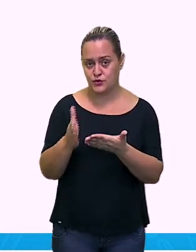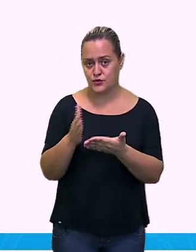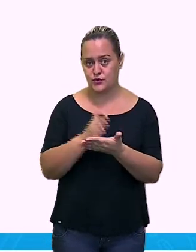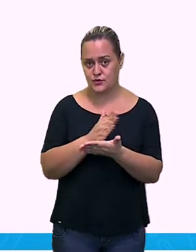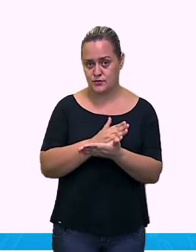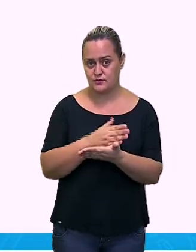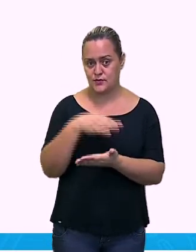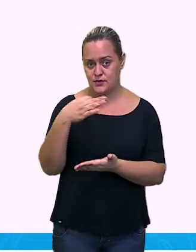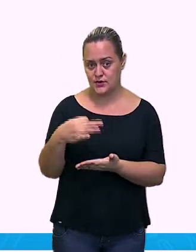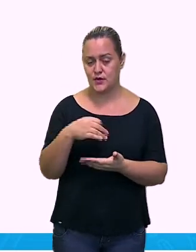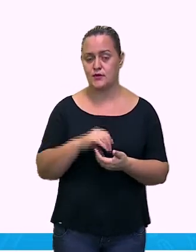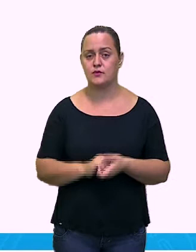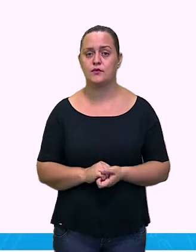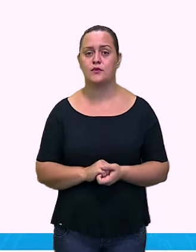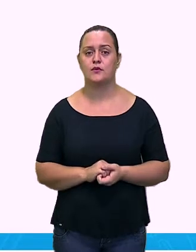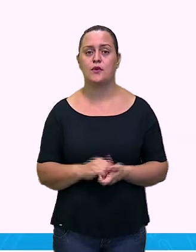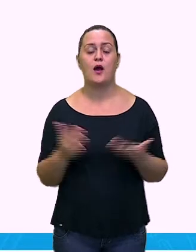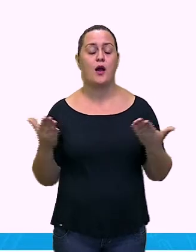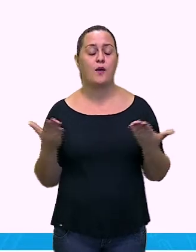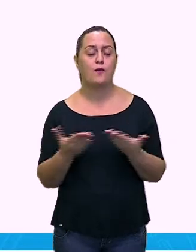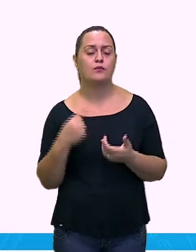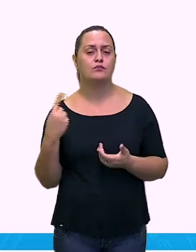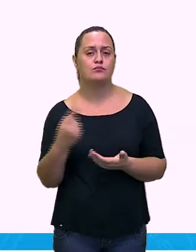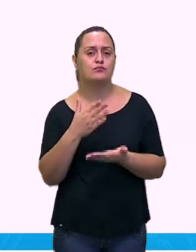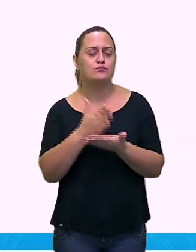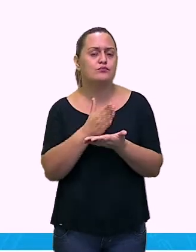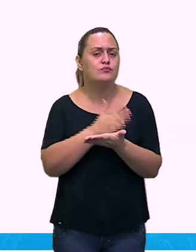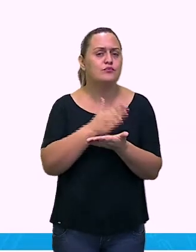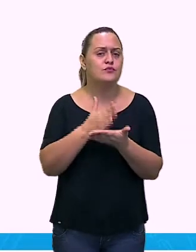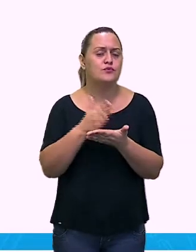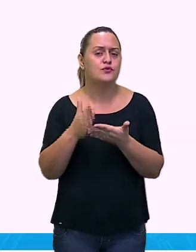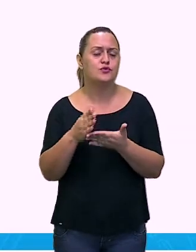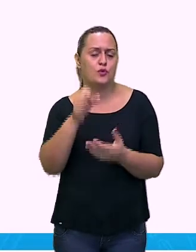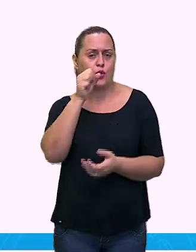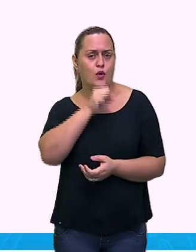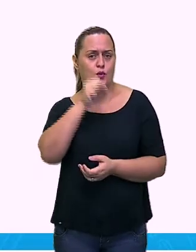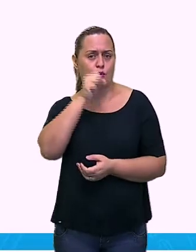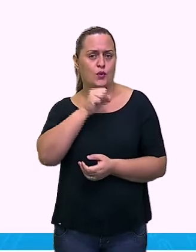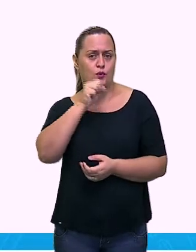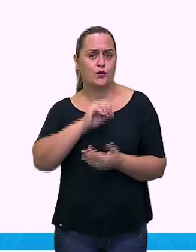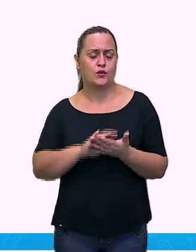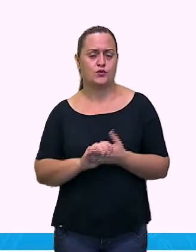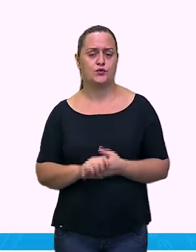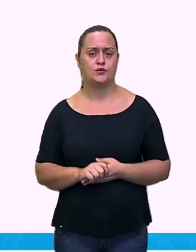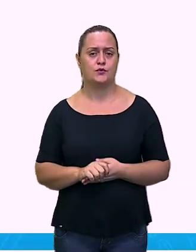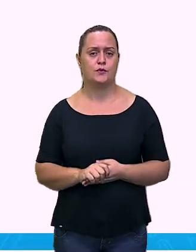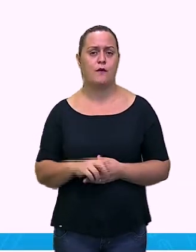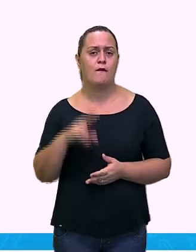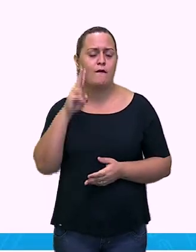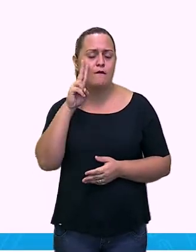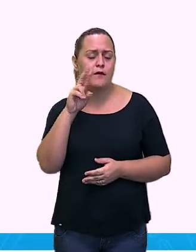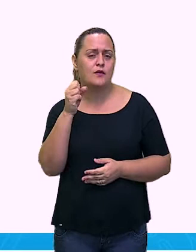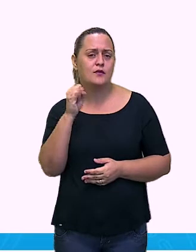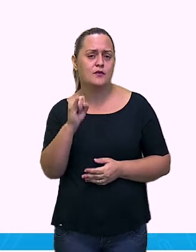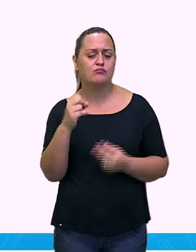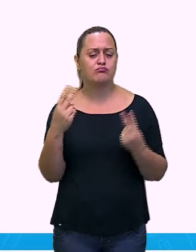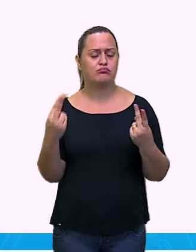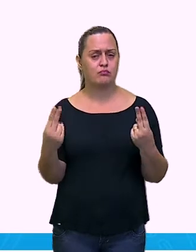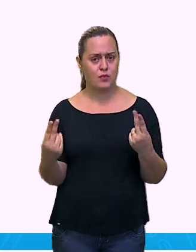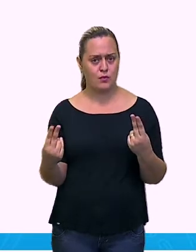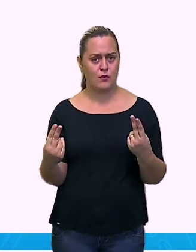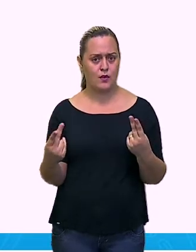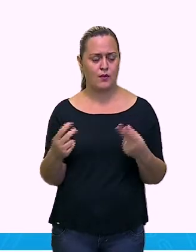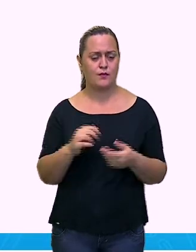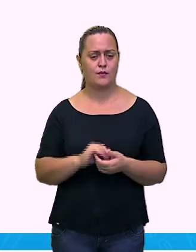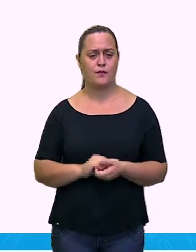esse vem para cá esse vem para cá ó esse vem para cá e